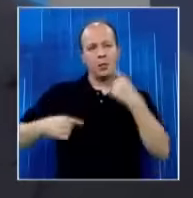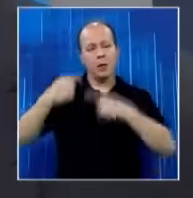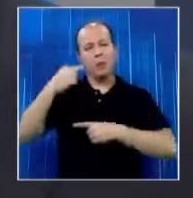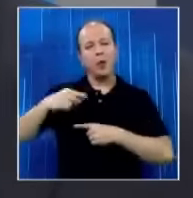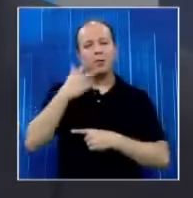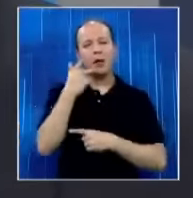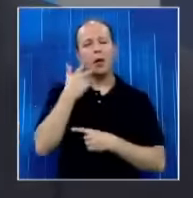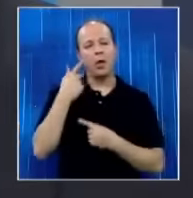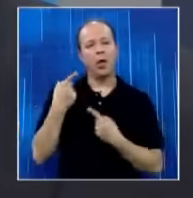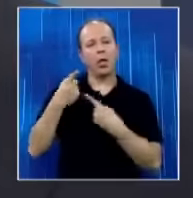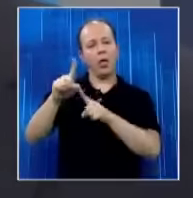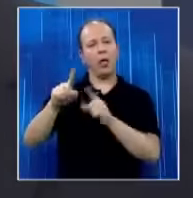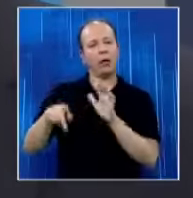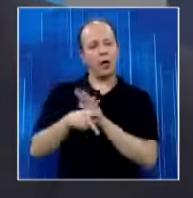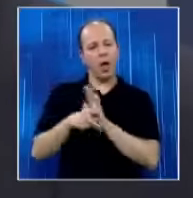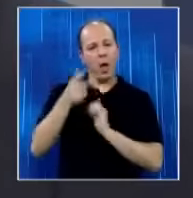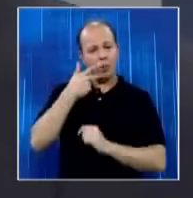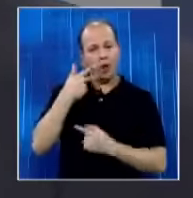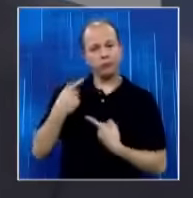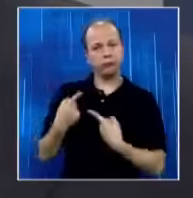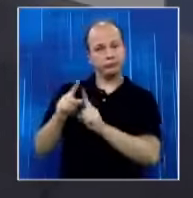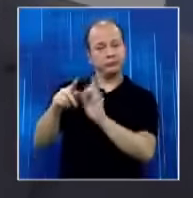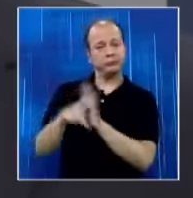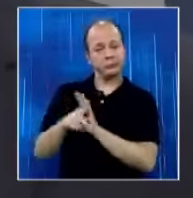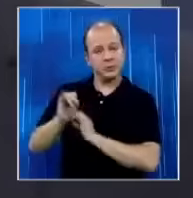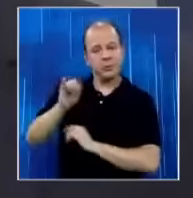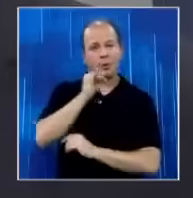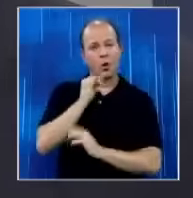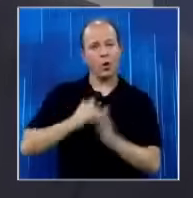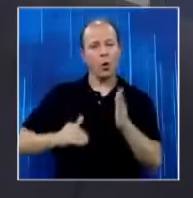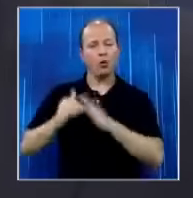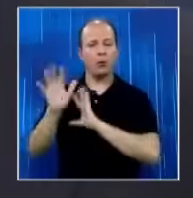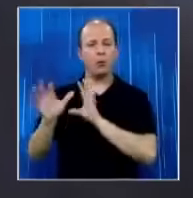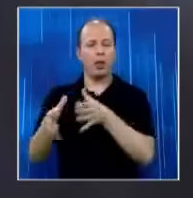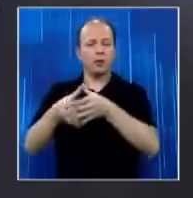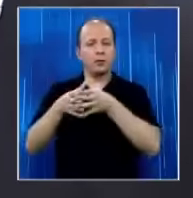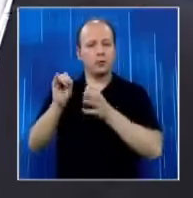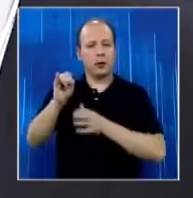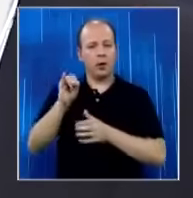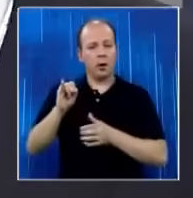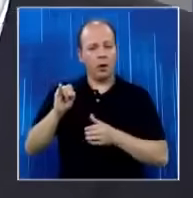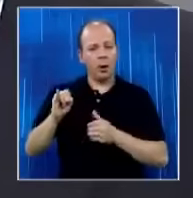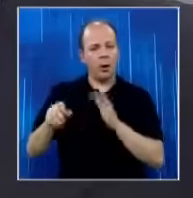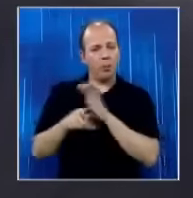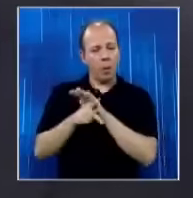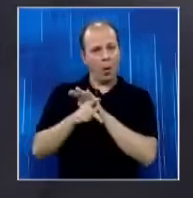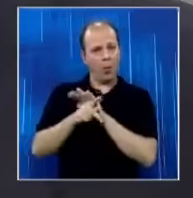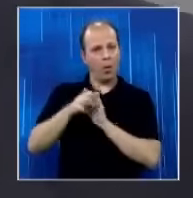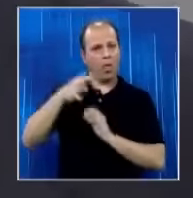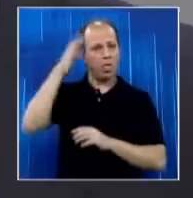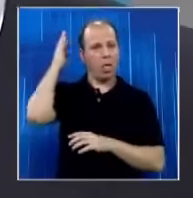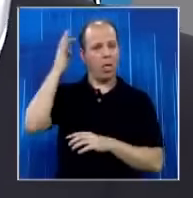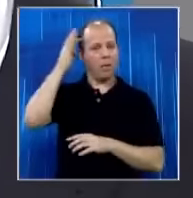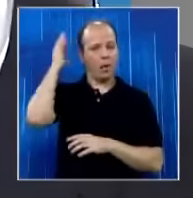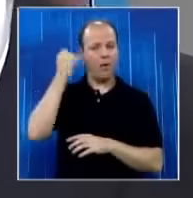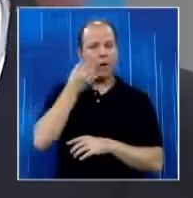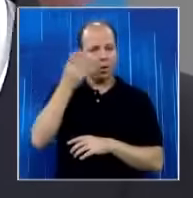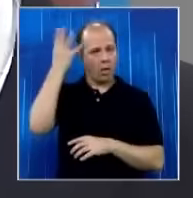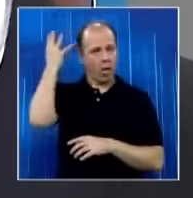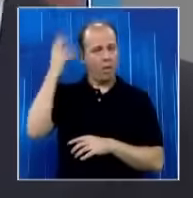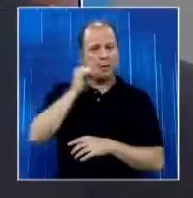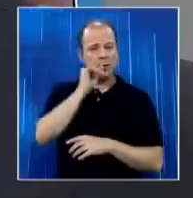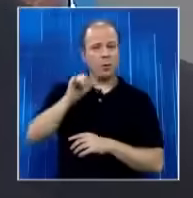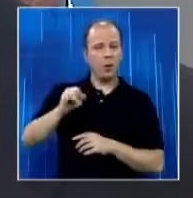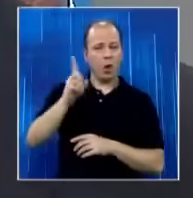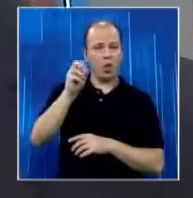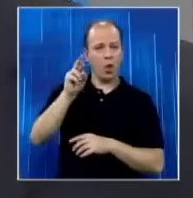que você faz a denúncia. Estou denunciando os partidos que sustentam o governo Temer e que tem candidatos aqui,